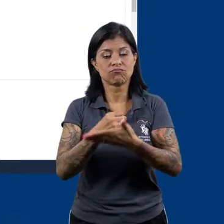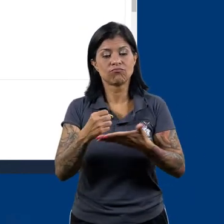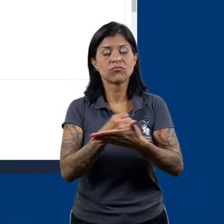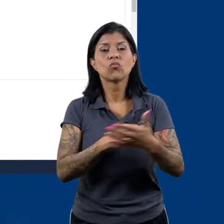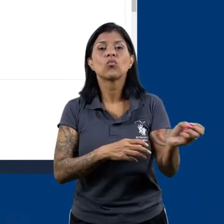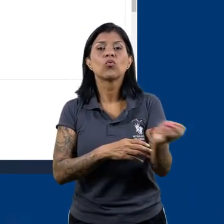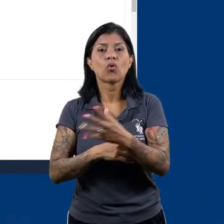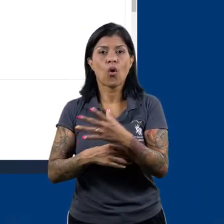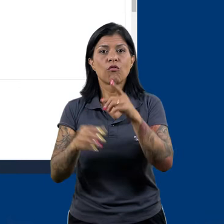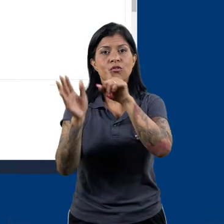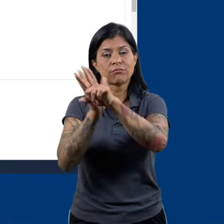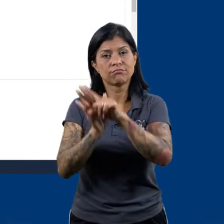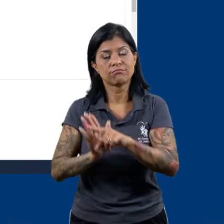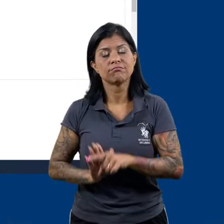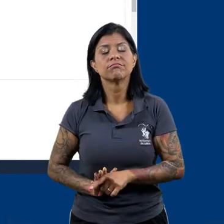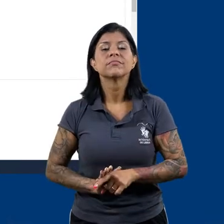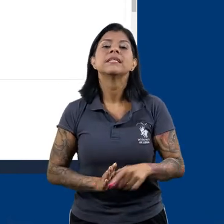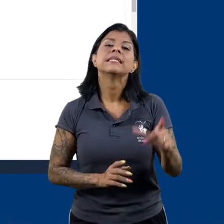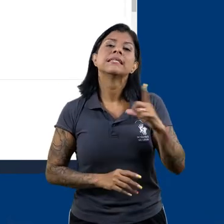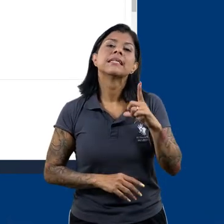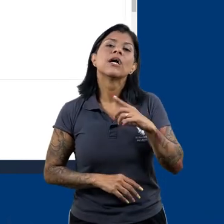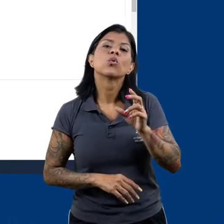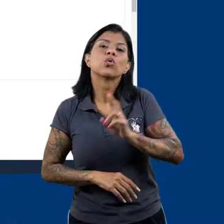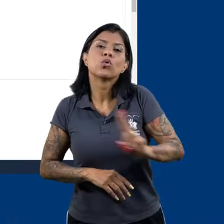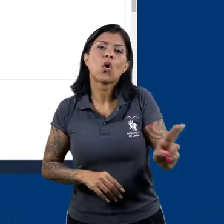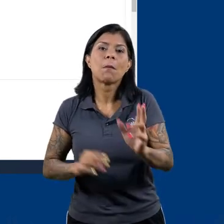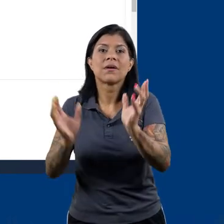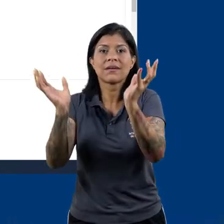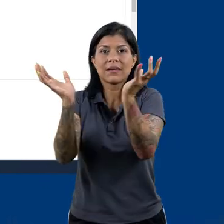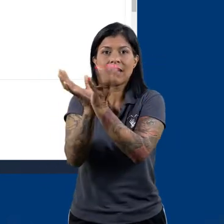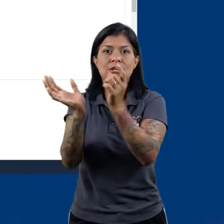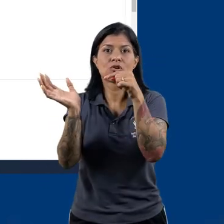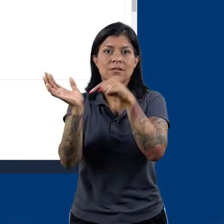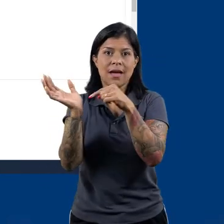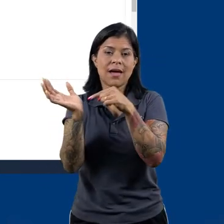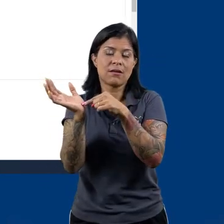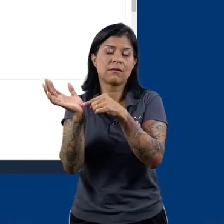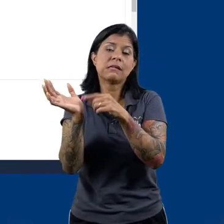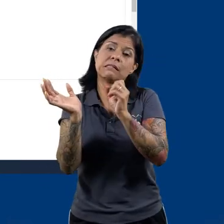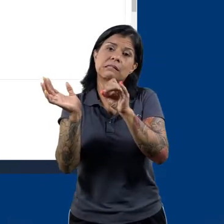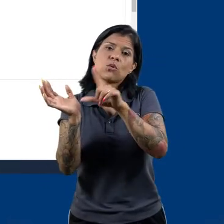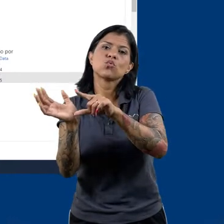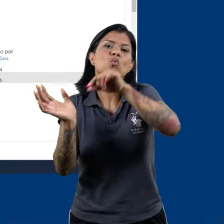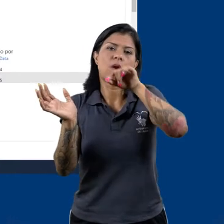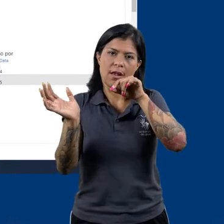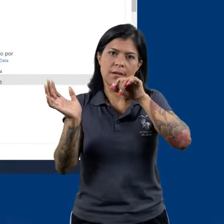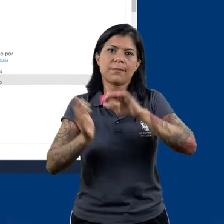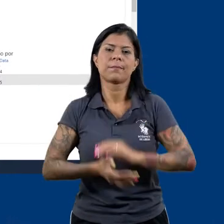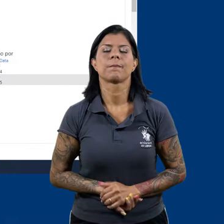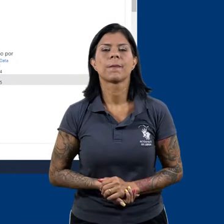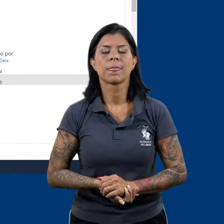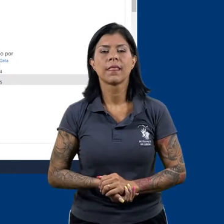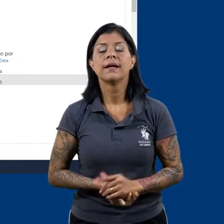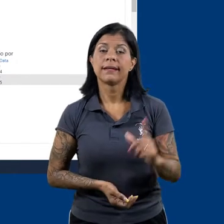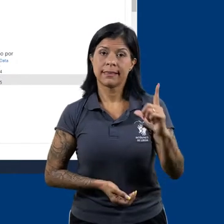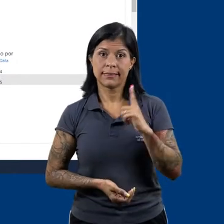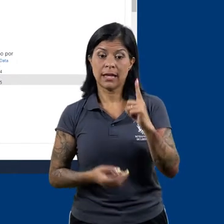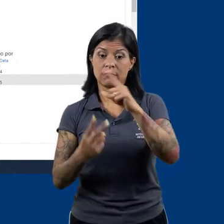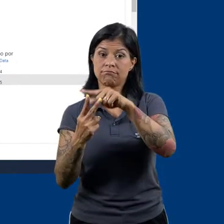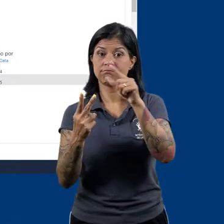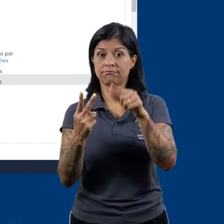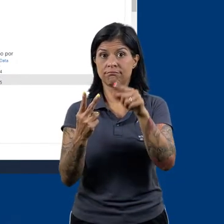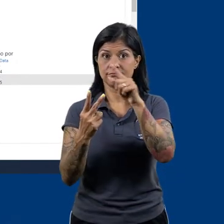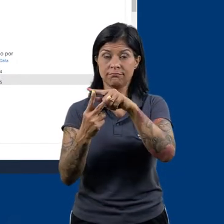padrão para Nova atividade do funcionário o nosso nome do nosso questionário 12 se você deixar né